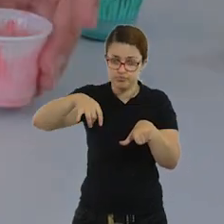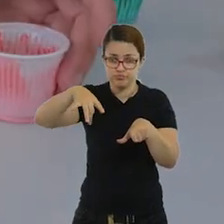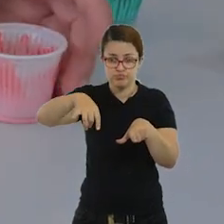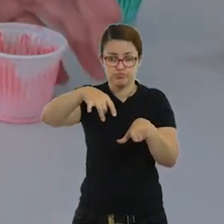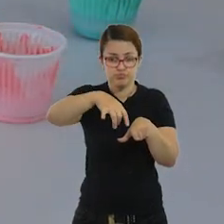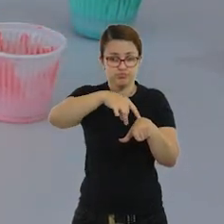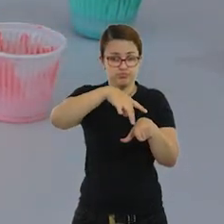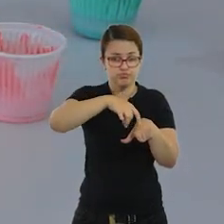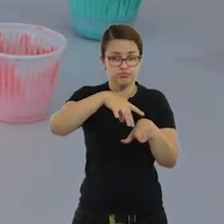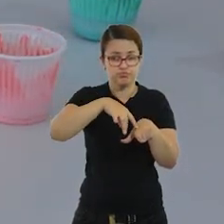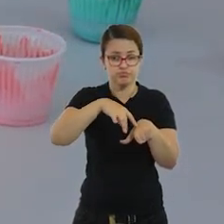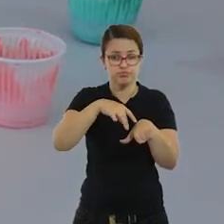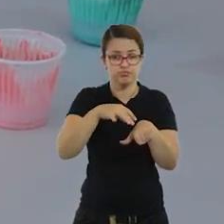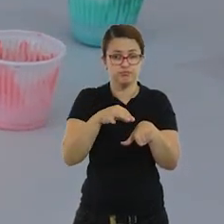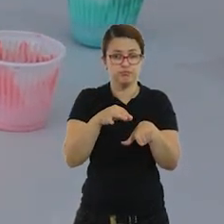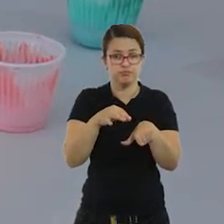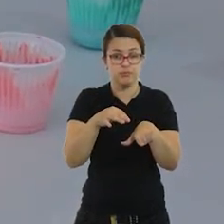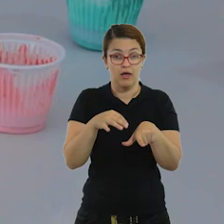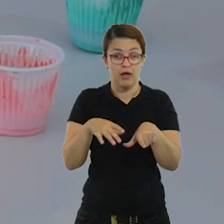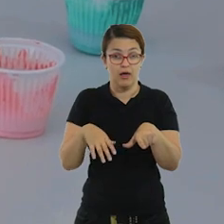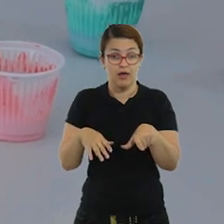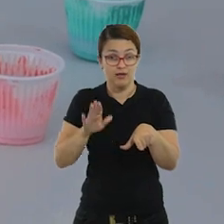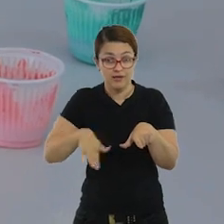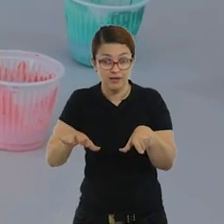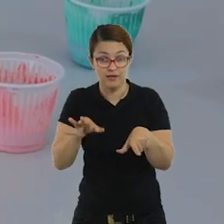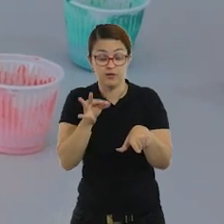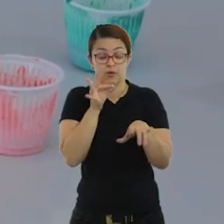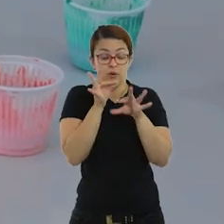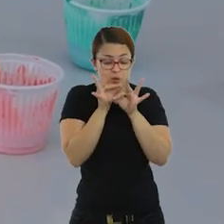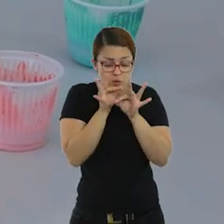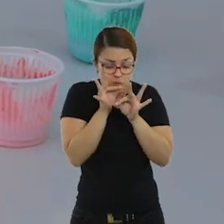e deixa a criança soprando.